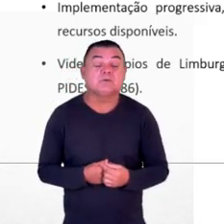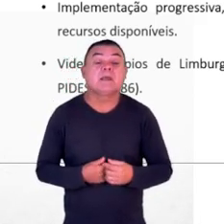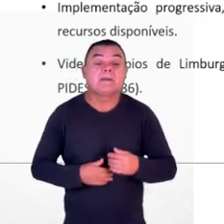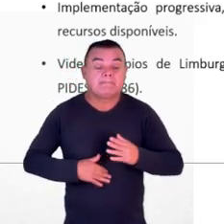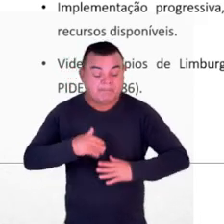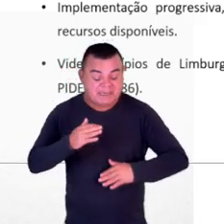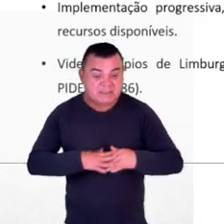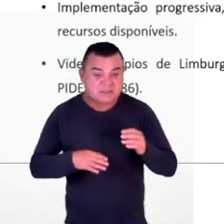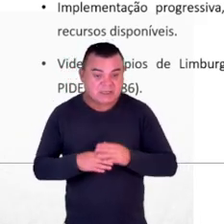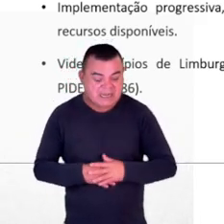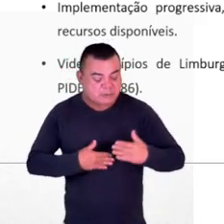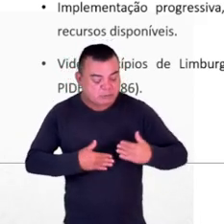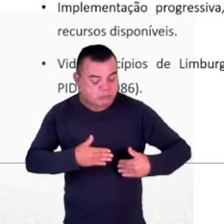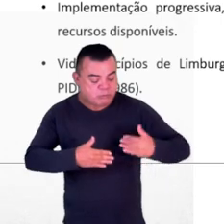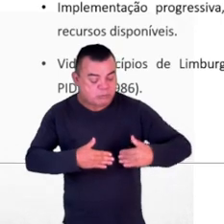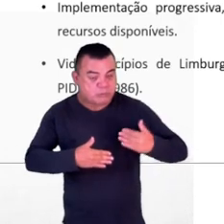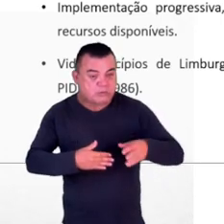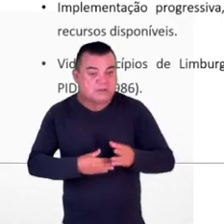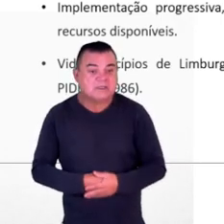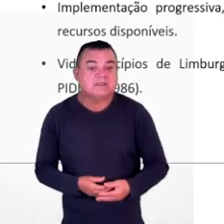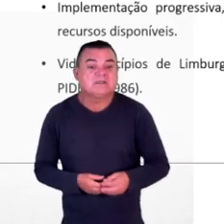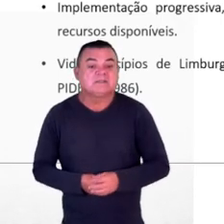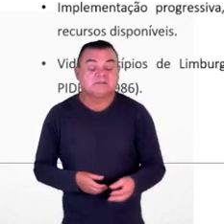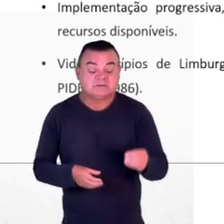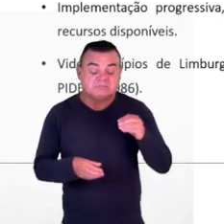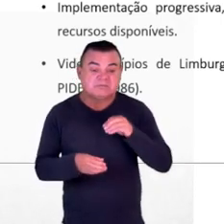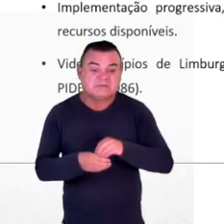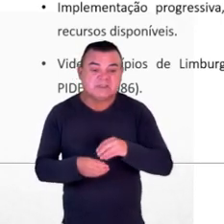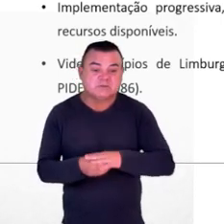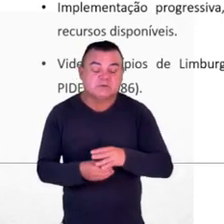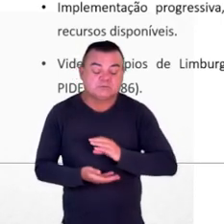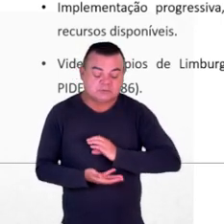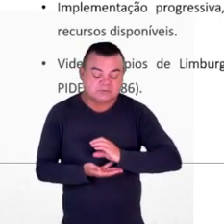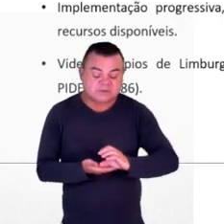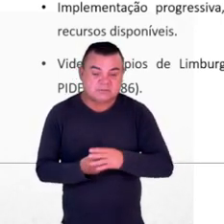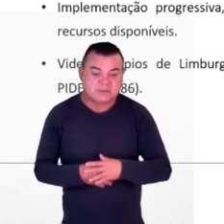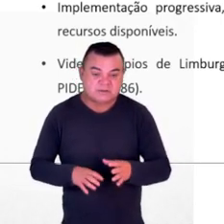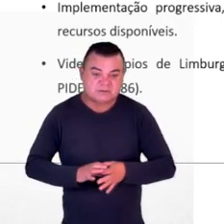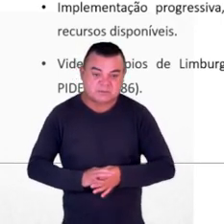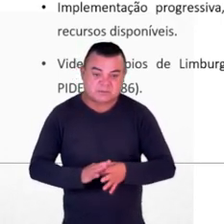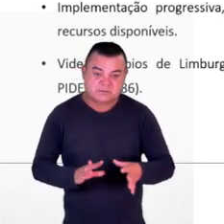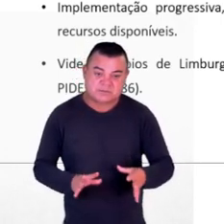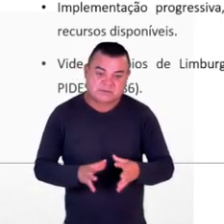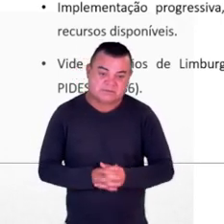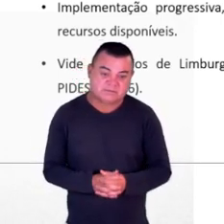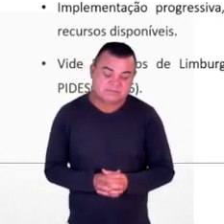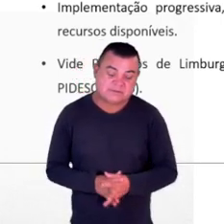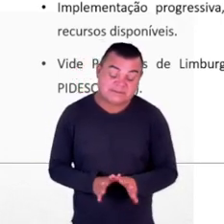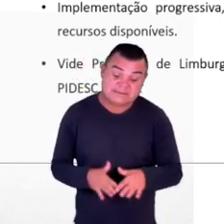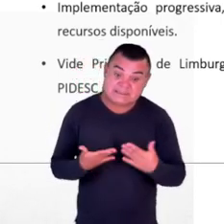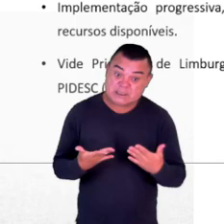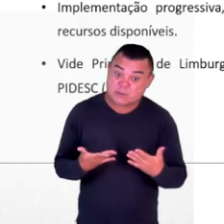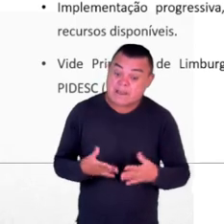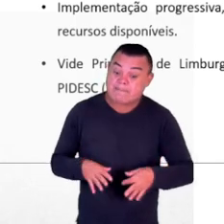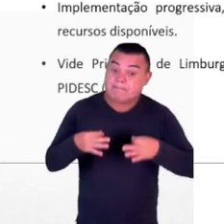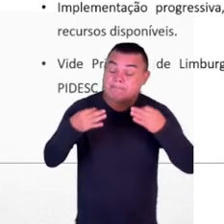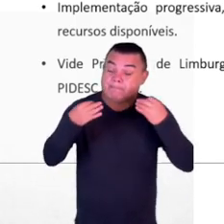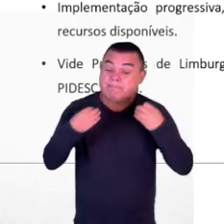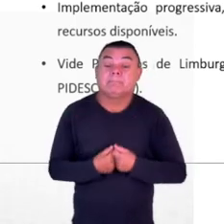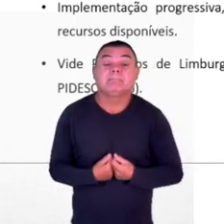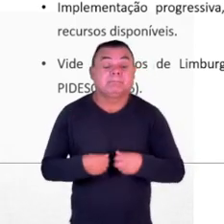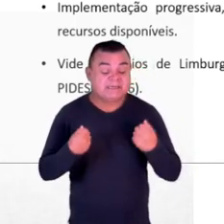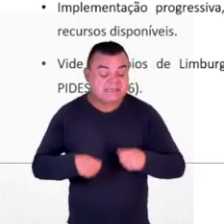progressiva dentro do máximo dos recursos disponíveis E aí é preciso a transparência